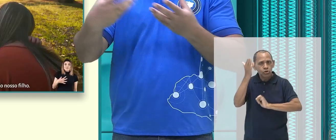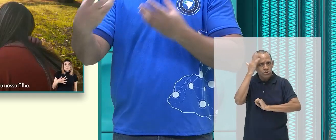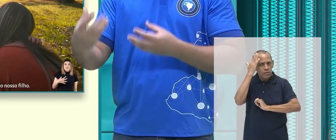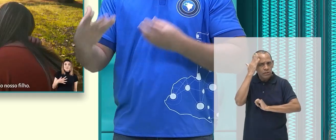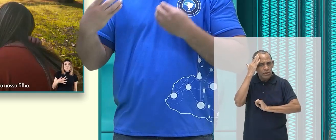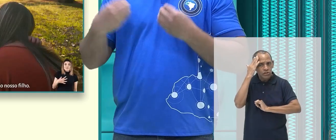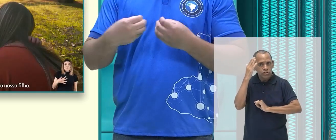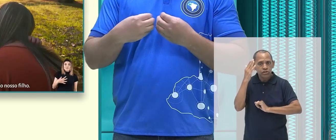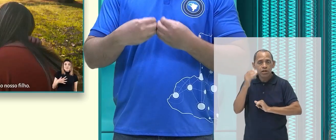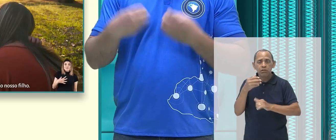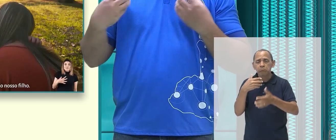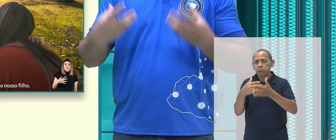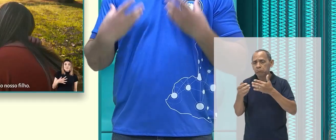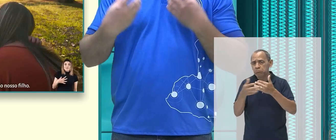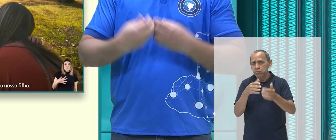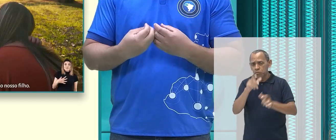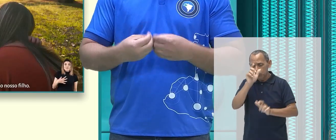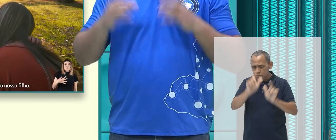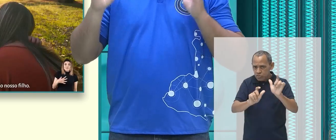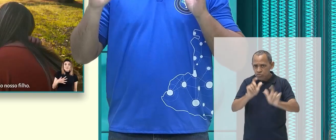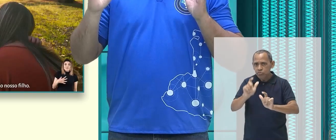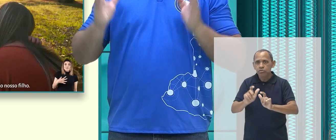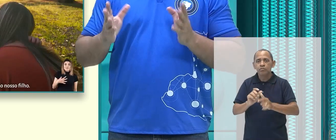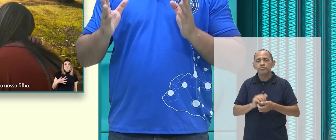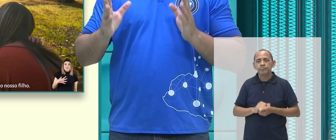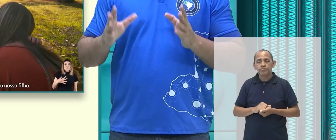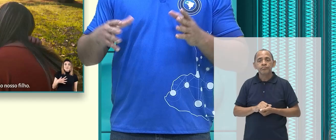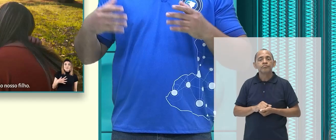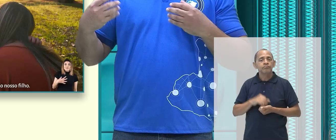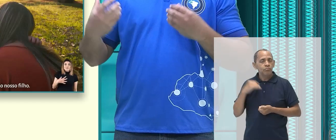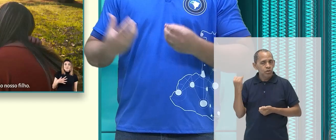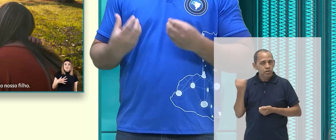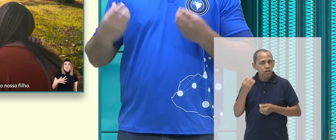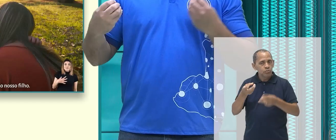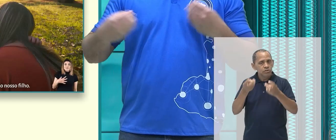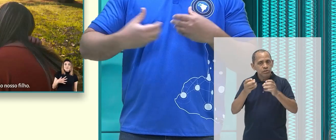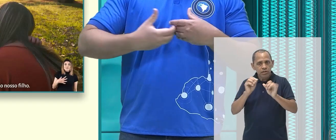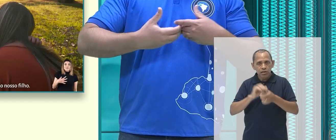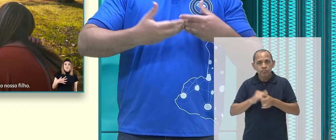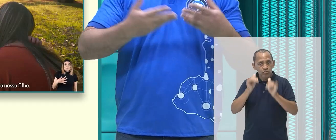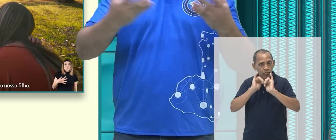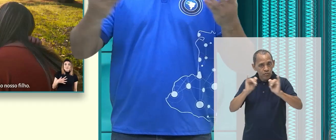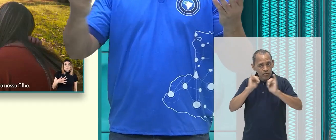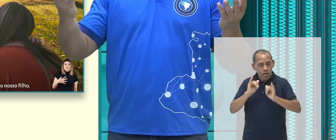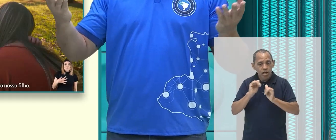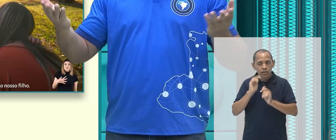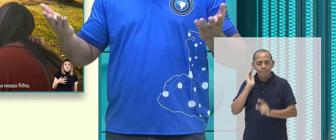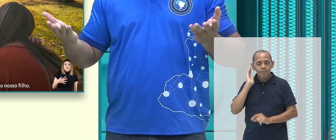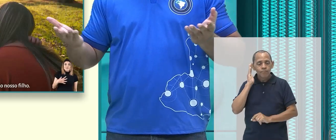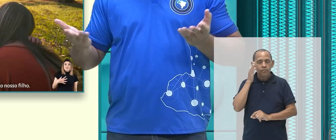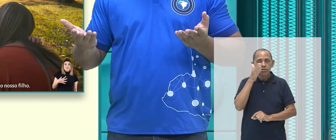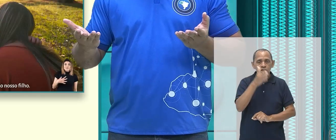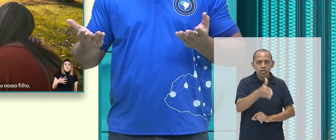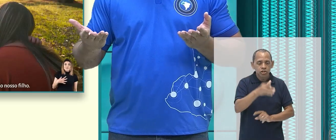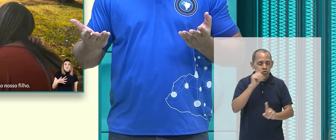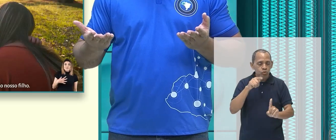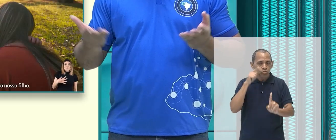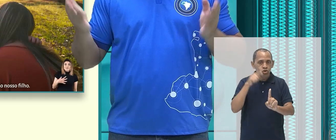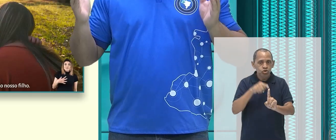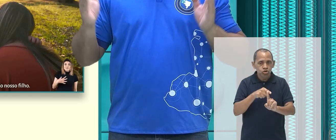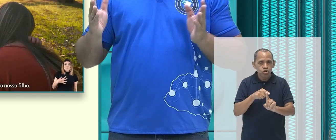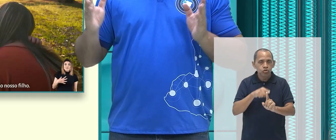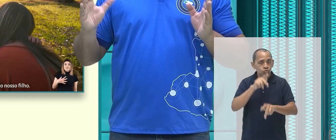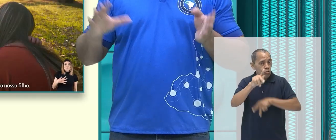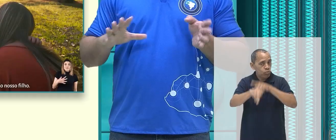por qualquer pessoa. Isso é importante. Percebam que é uma propaganda que está sendo direcionada para toda a população